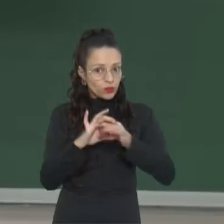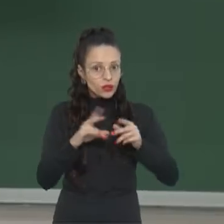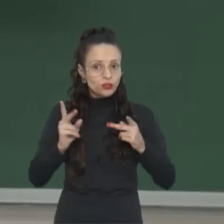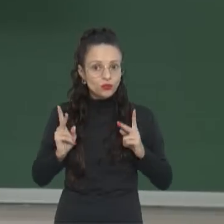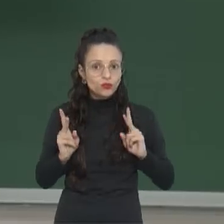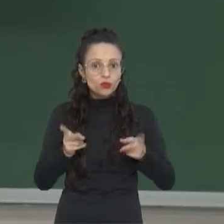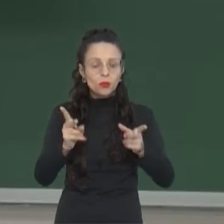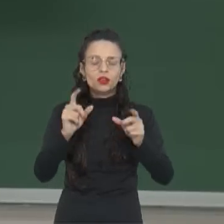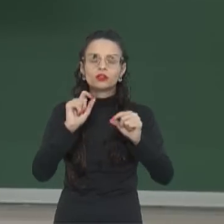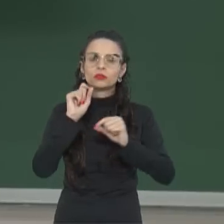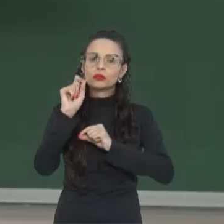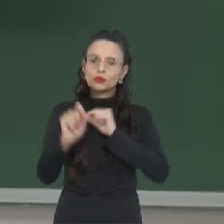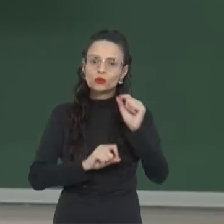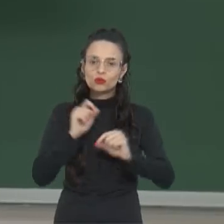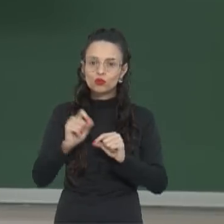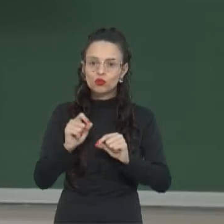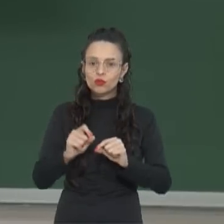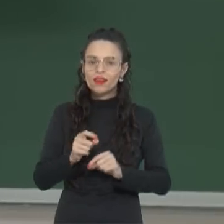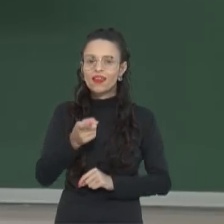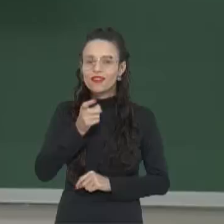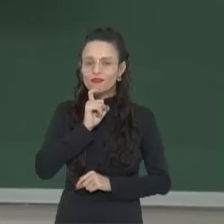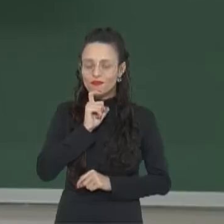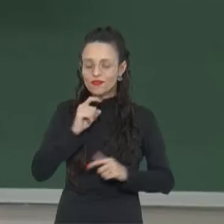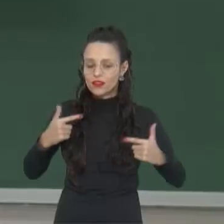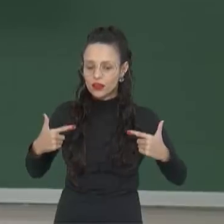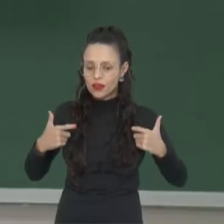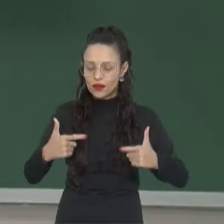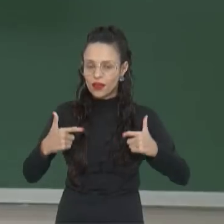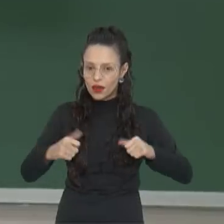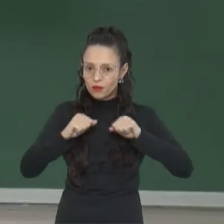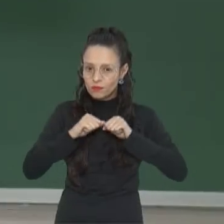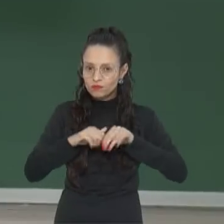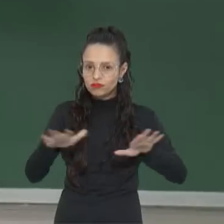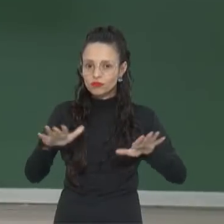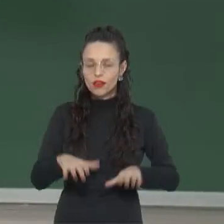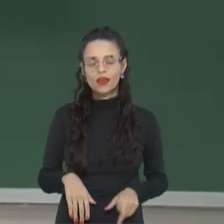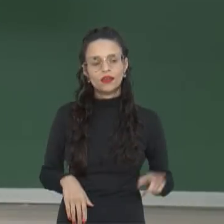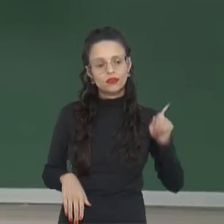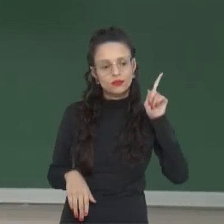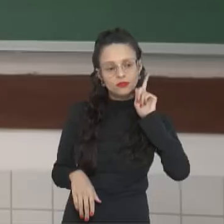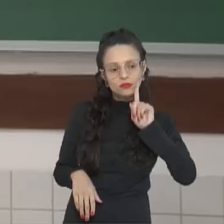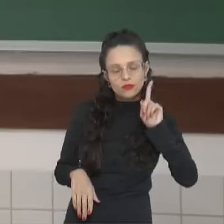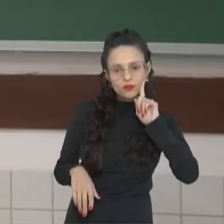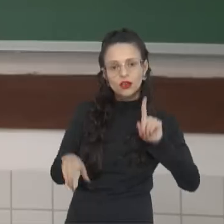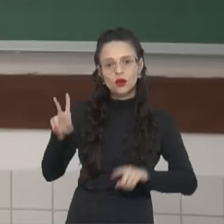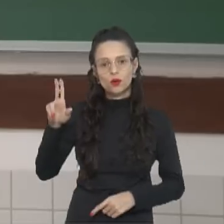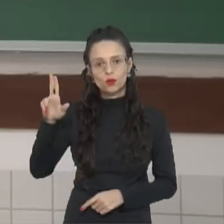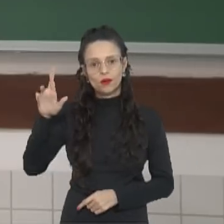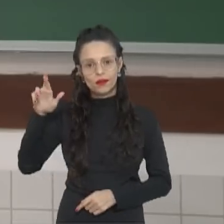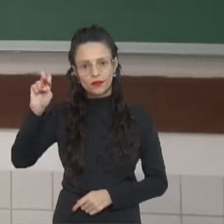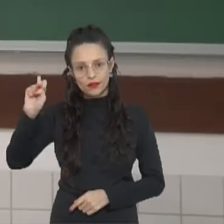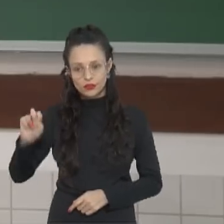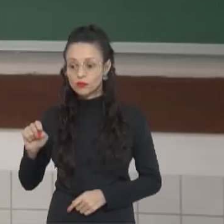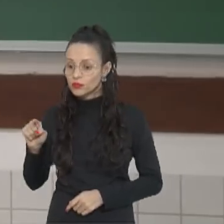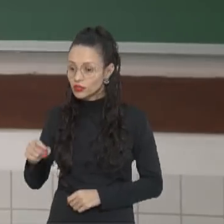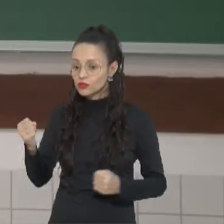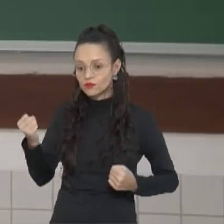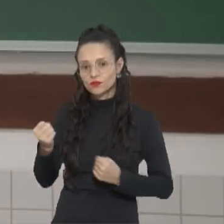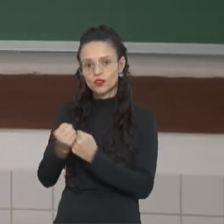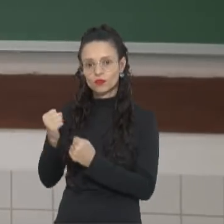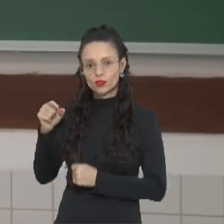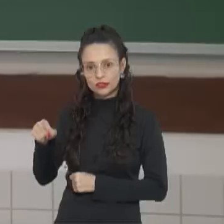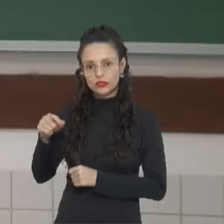a polarização da Guerra Fria entre a União Soviética e os Estados Unidos. Isso favoreceu a luta das colônias. Por